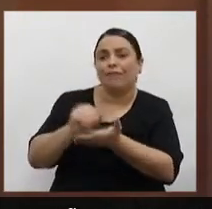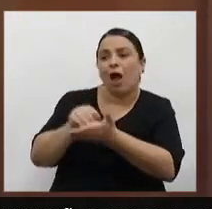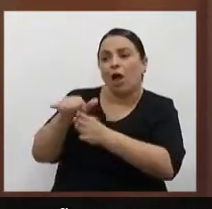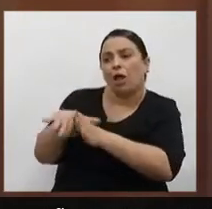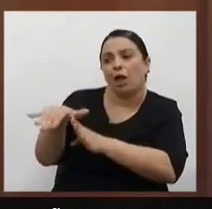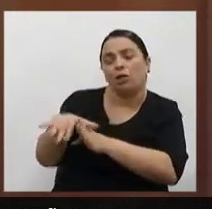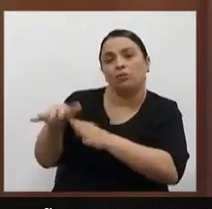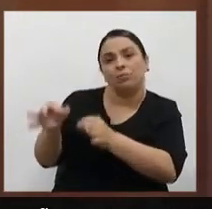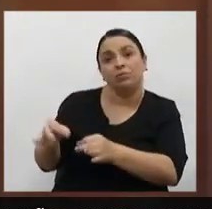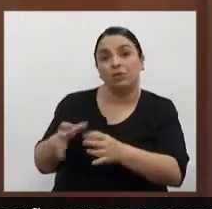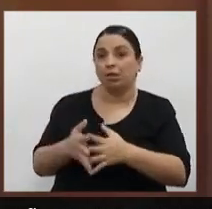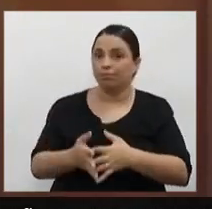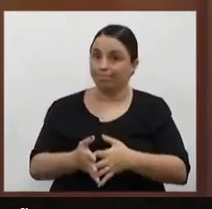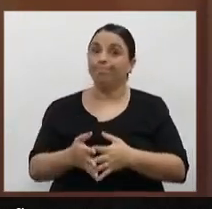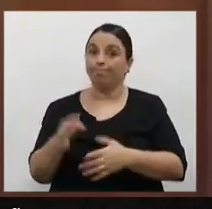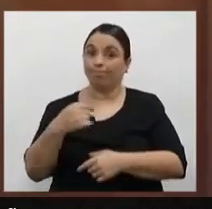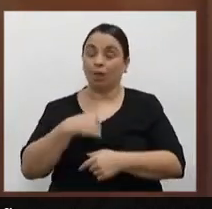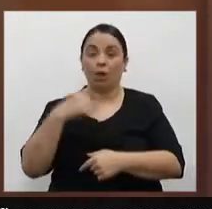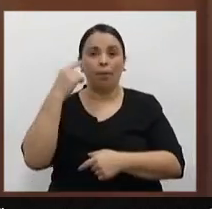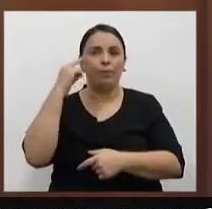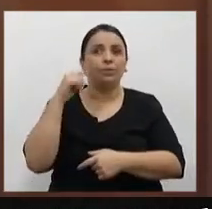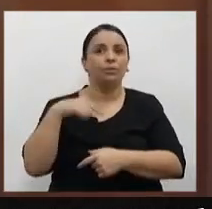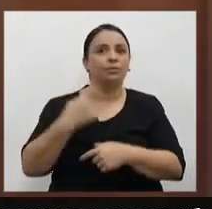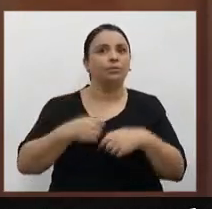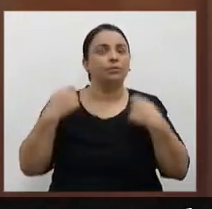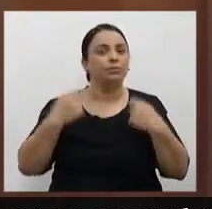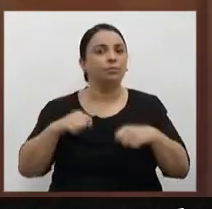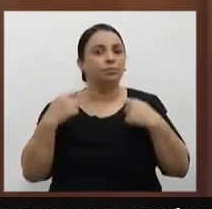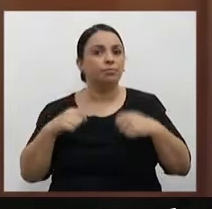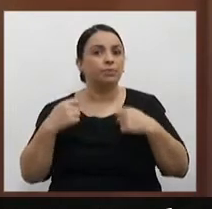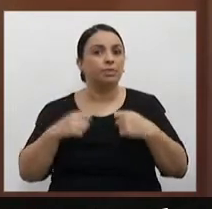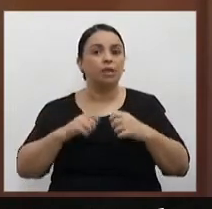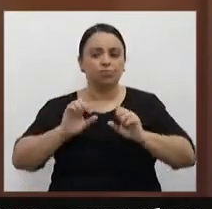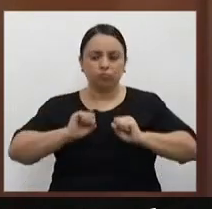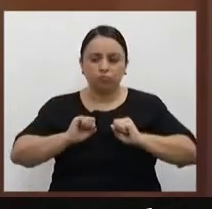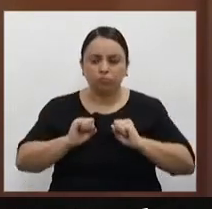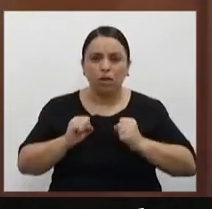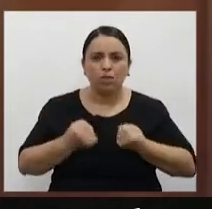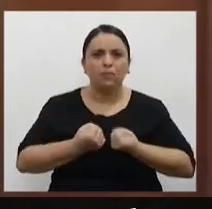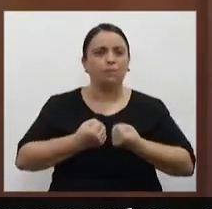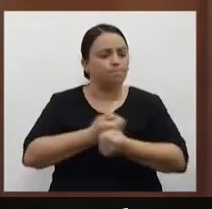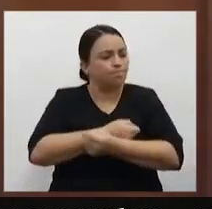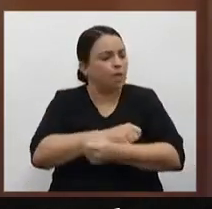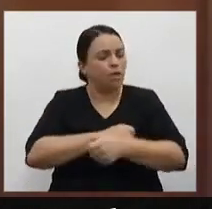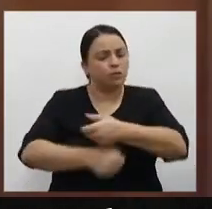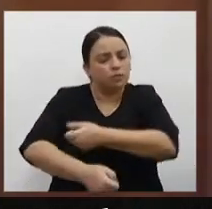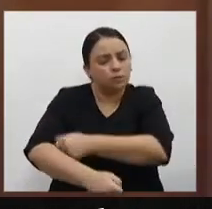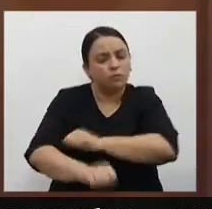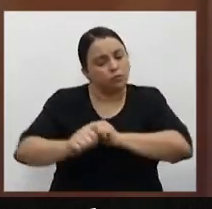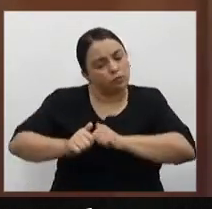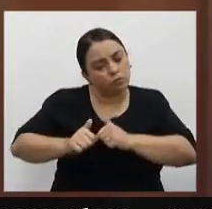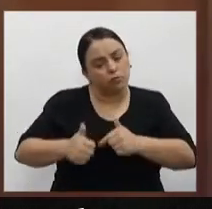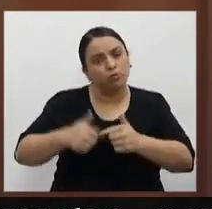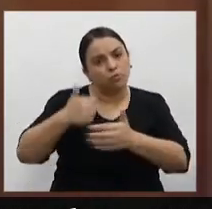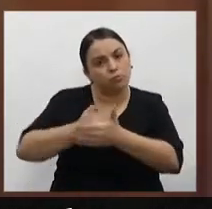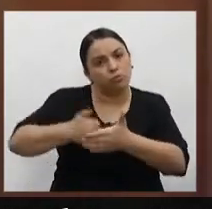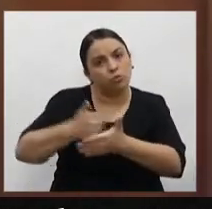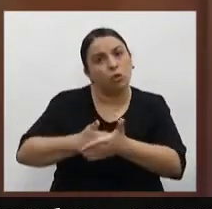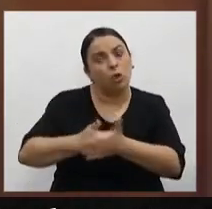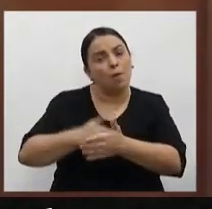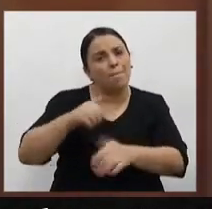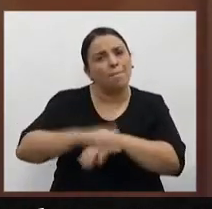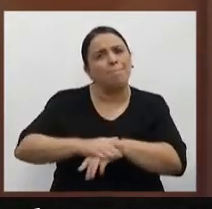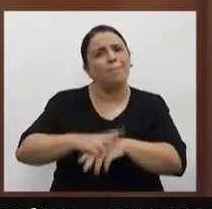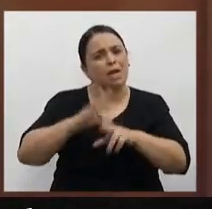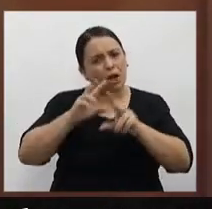eu acho que nós precisamos fazer uma força maior, principalmente com essa oportunidade que o senhor nos